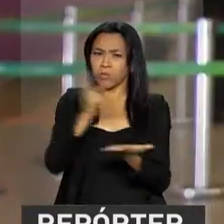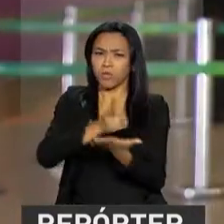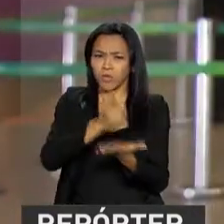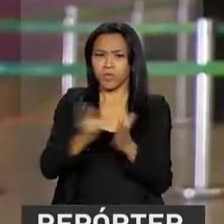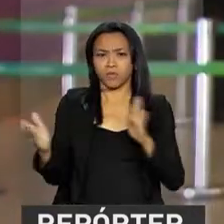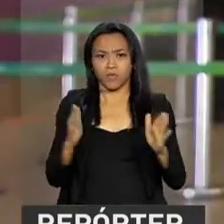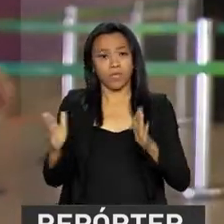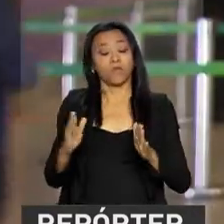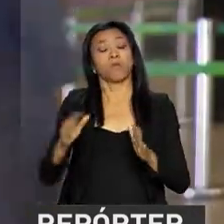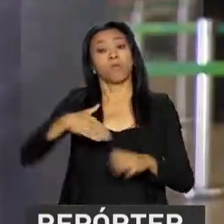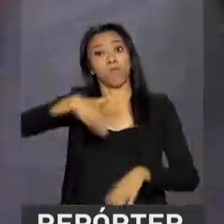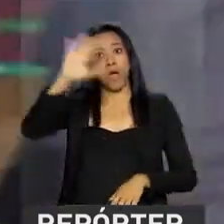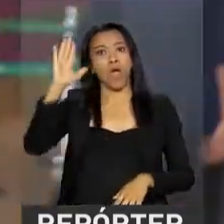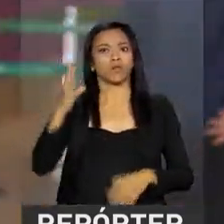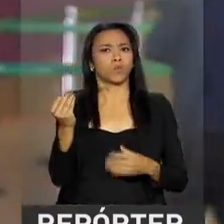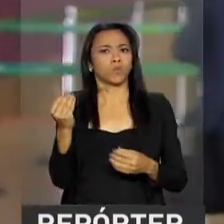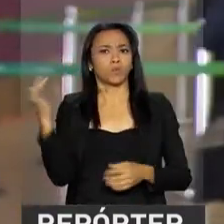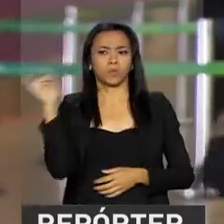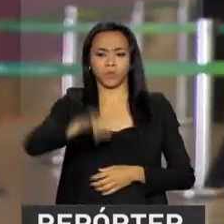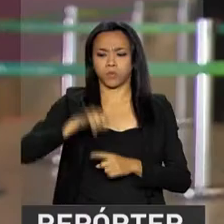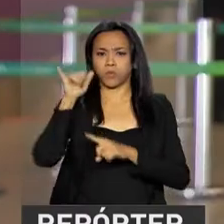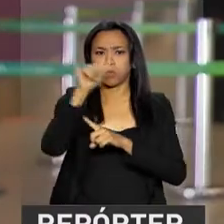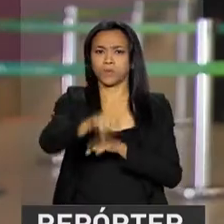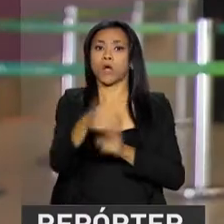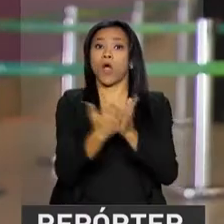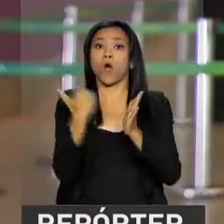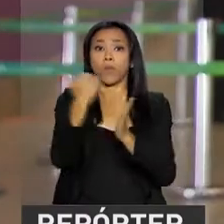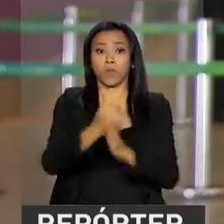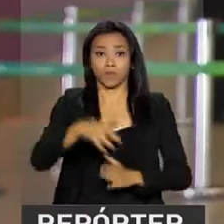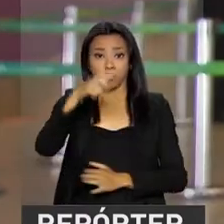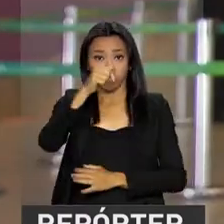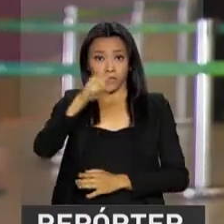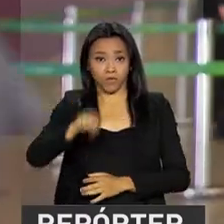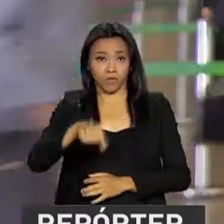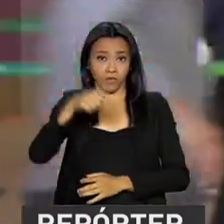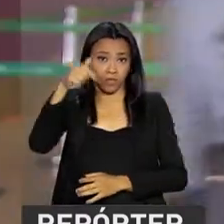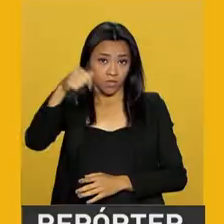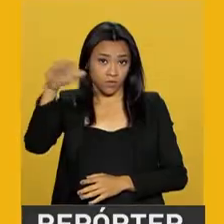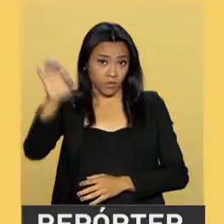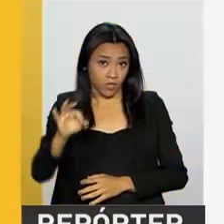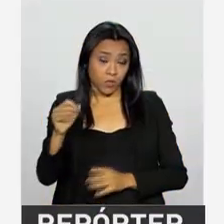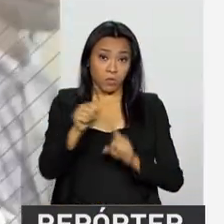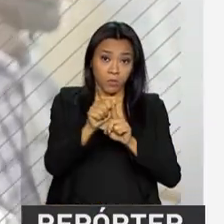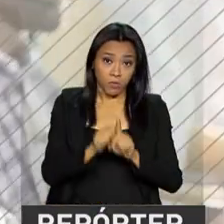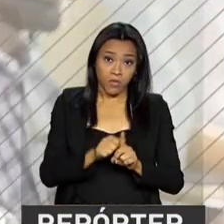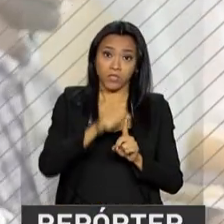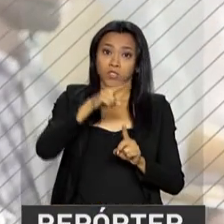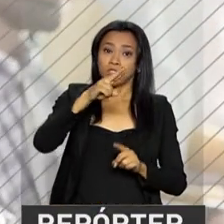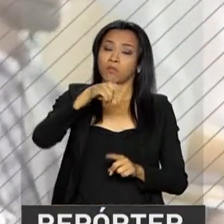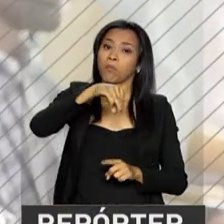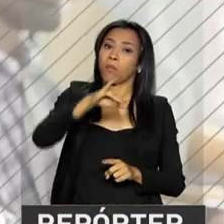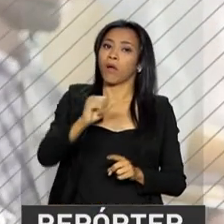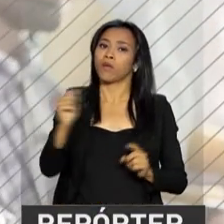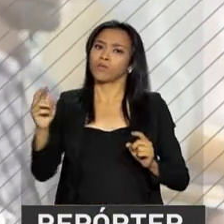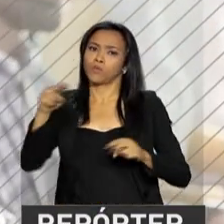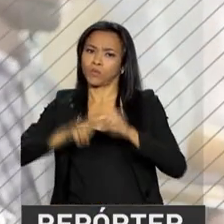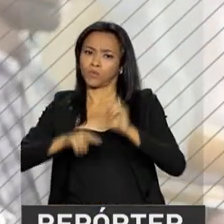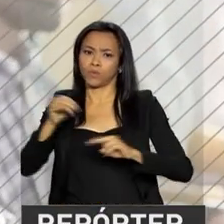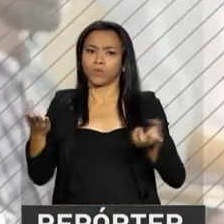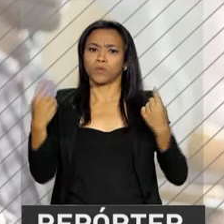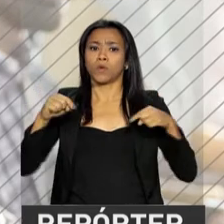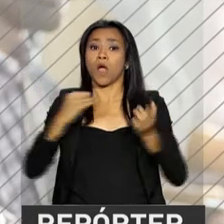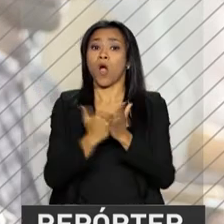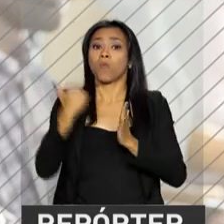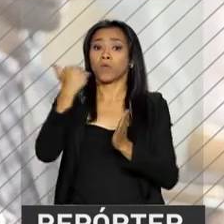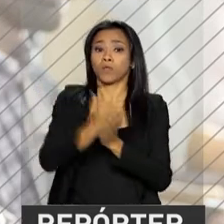transporte aéreo foi o que mais cresceu, com um aumento de 7,7% de maio para junho. O volume de serviços aumentou